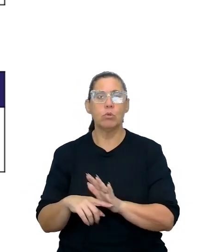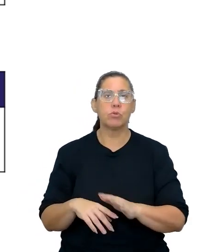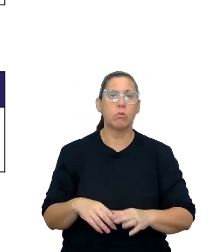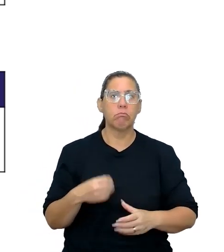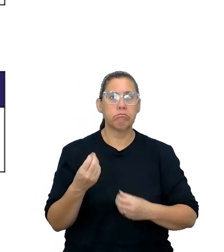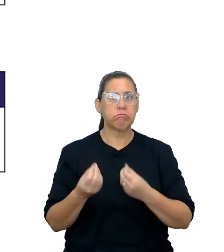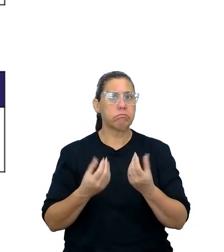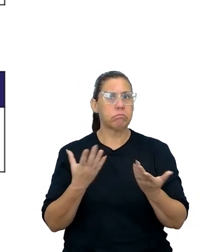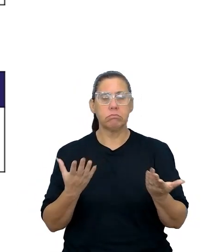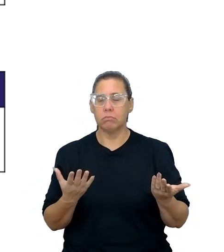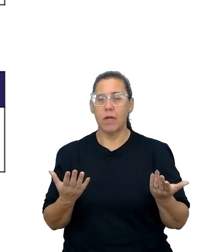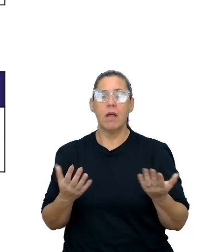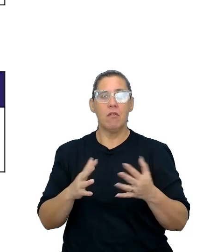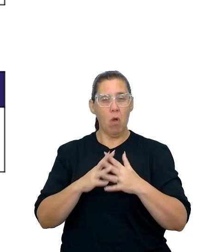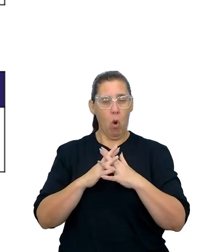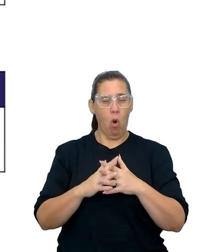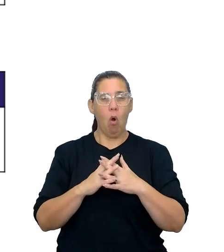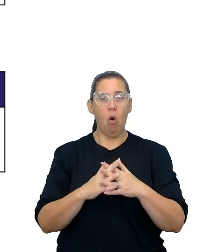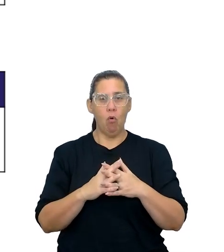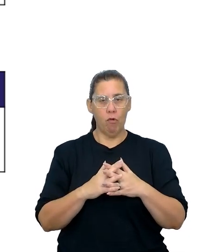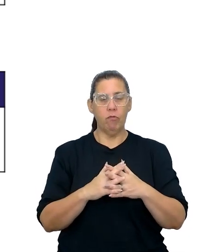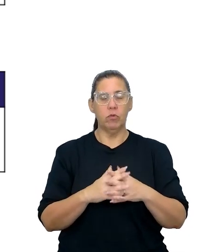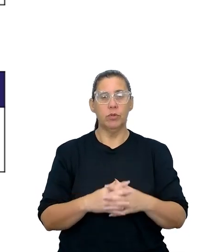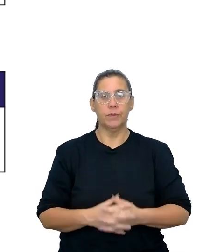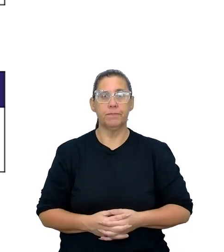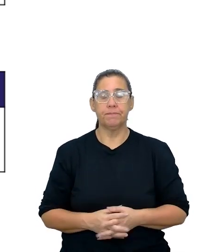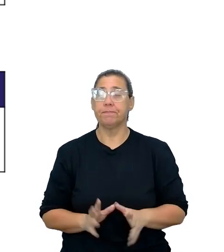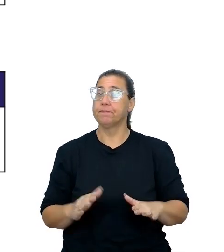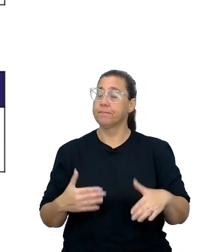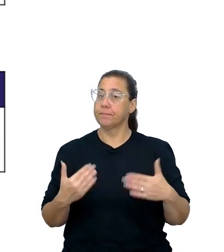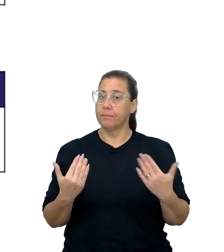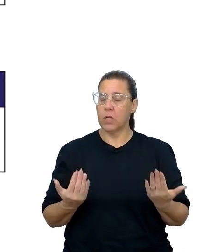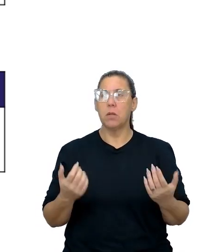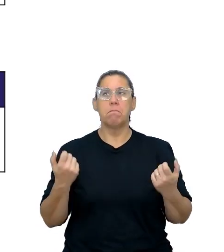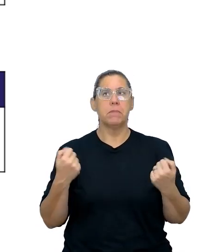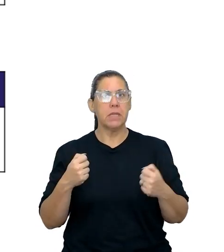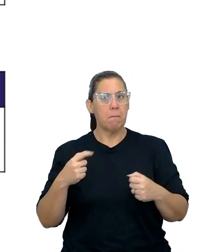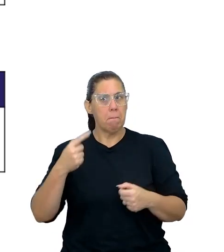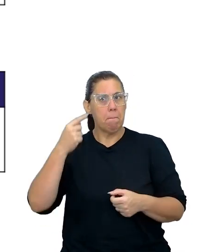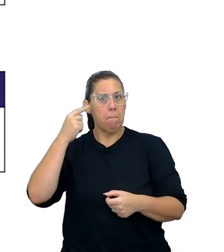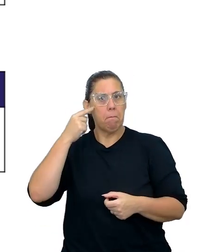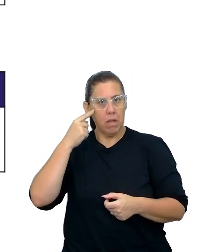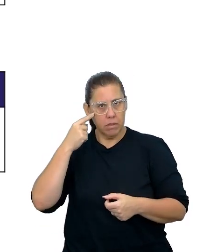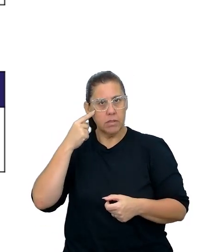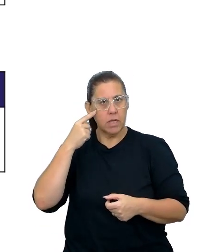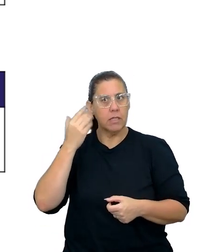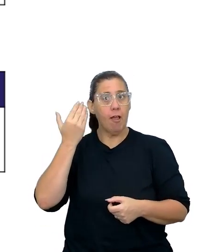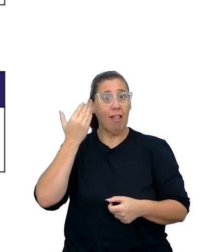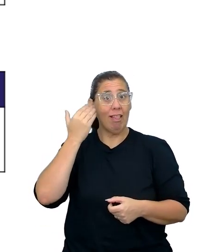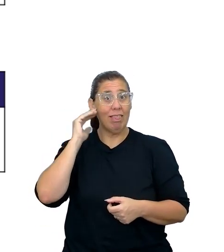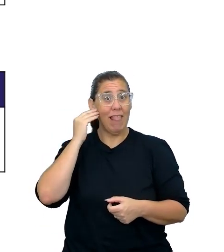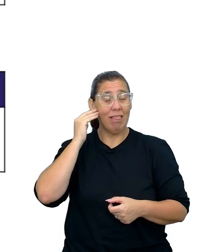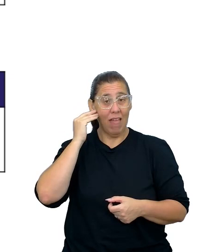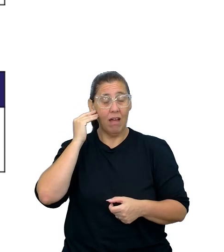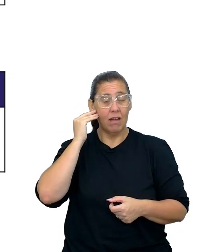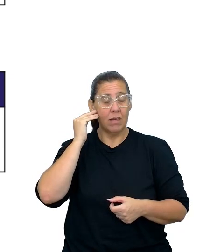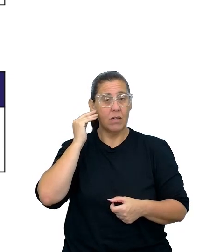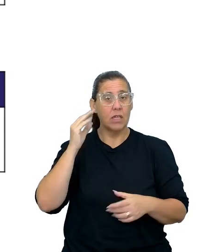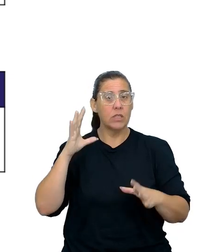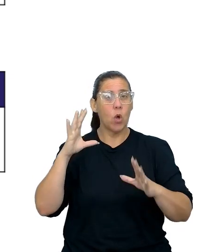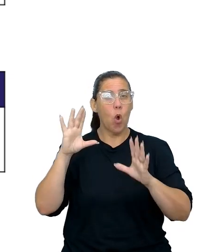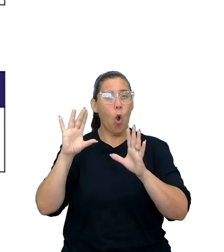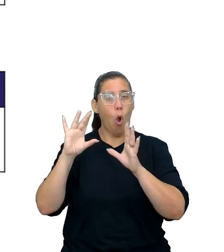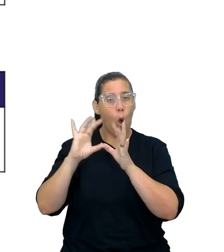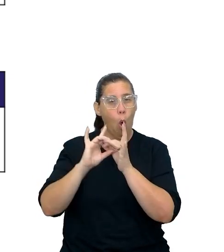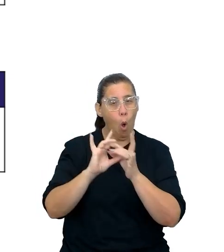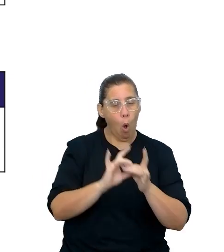fazer uma operação de subtração. Então, a gente precisa fazer com que eles compreendam, né, esse contexto